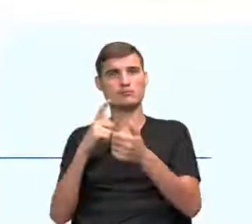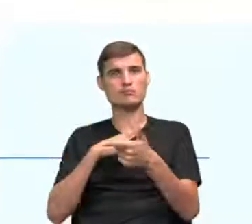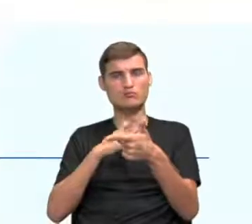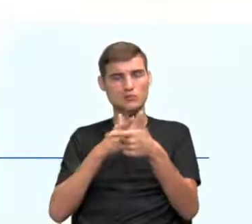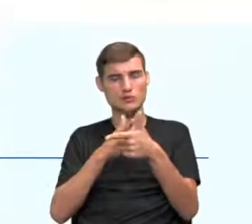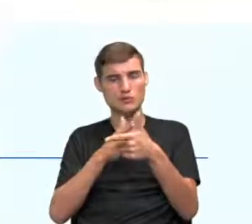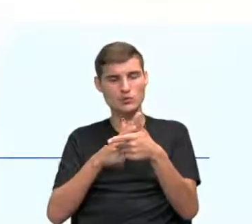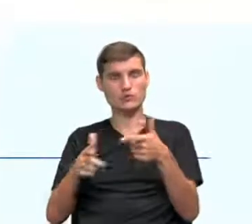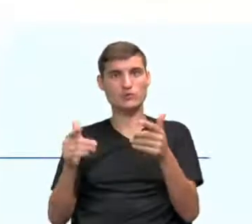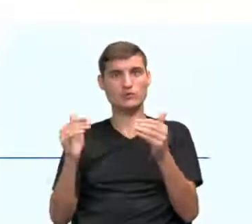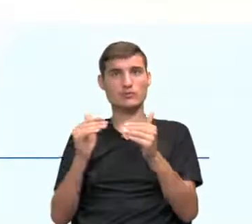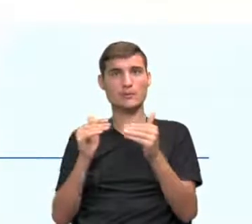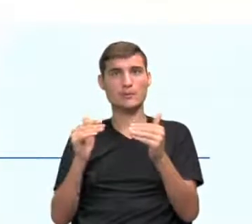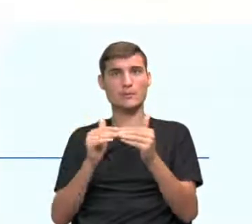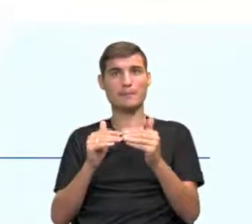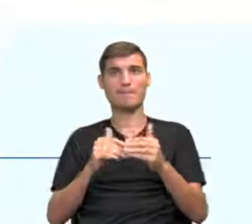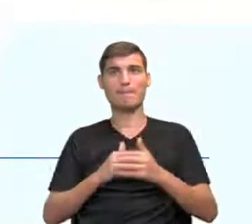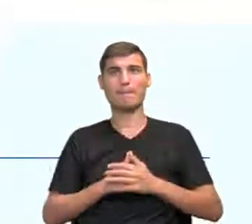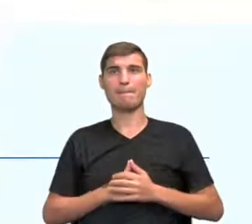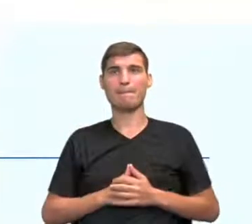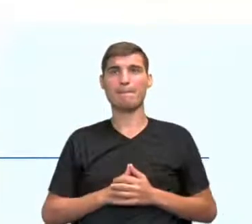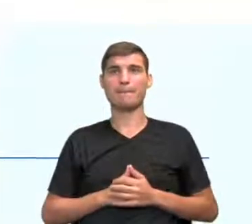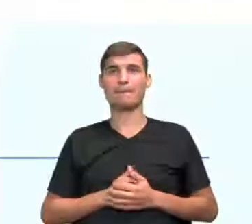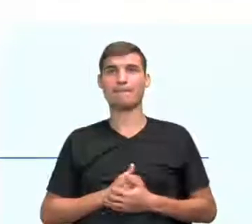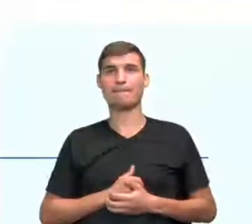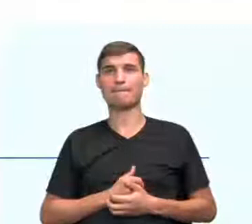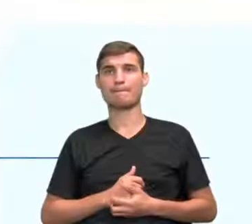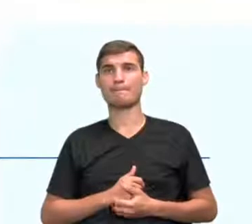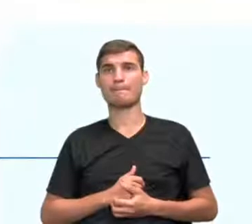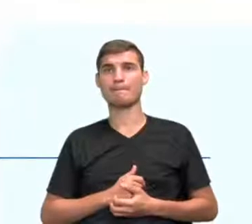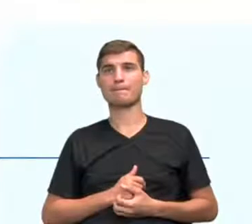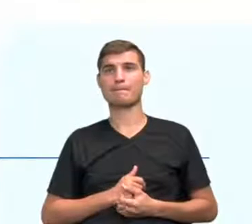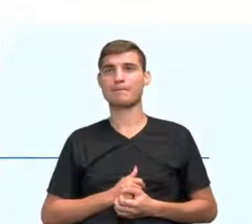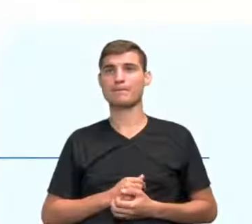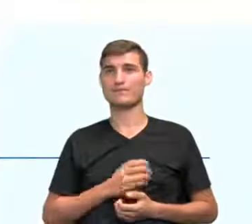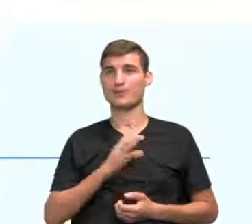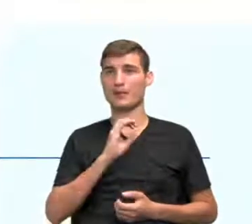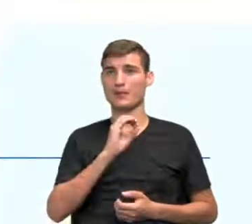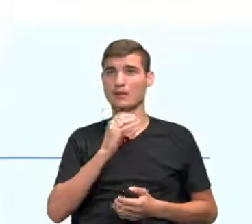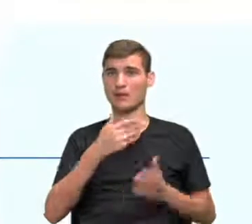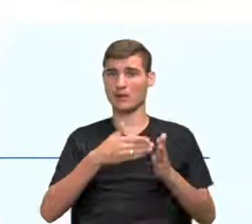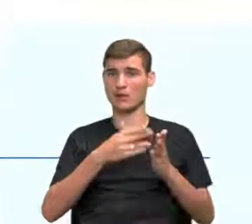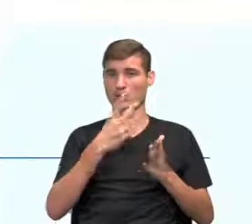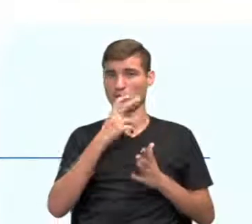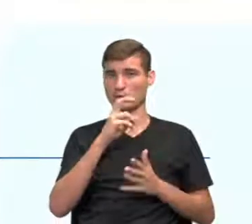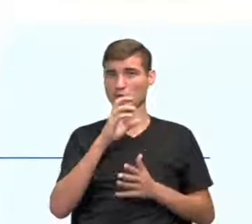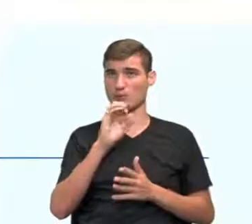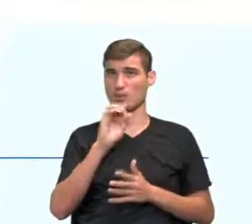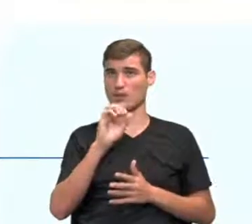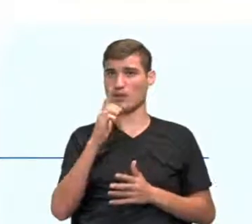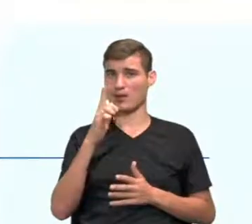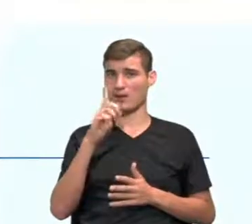dividir, lembra, varia de 0 a 250 graus Celsius.